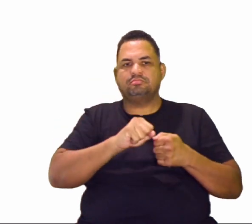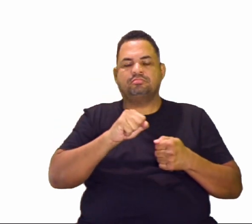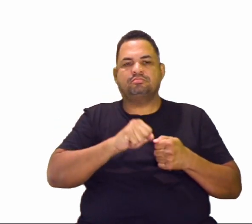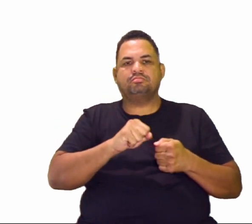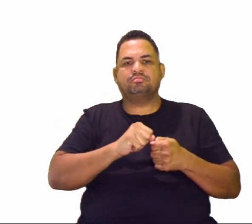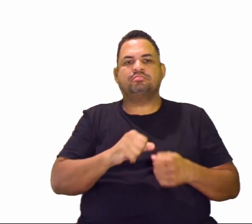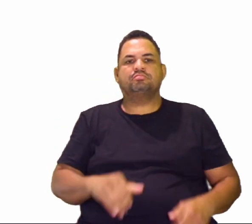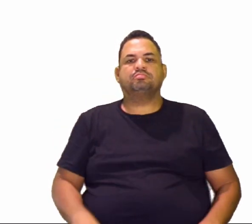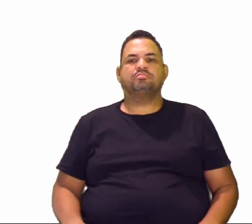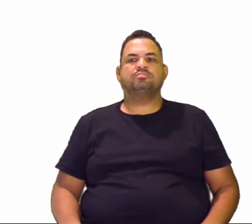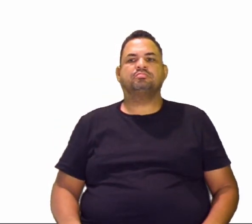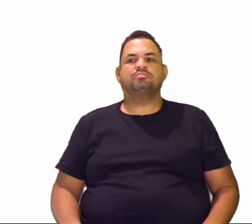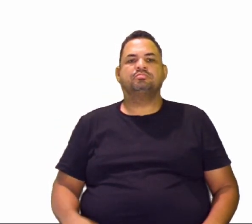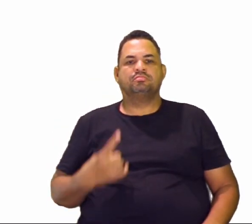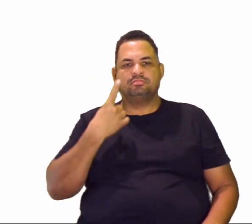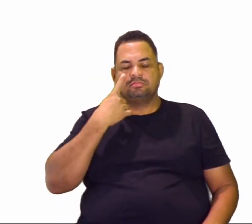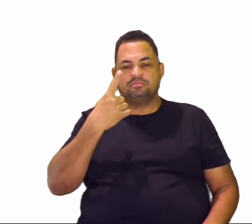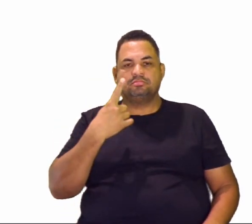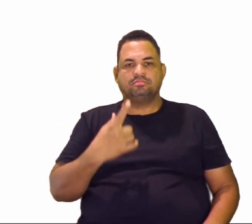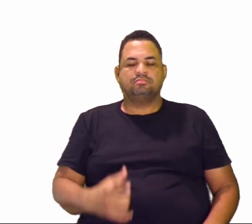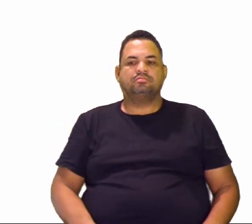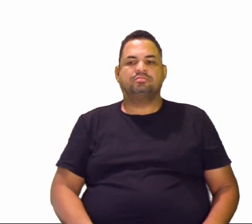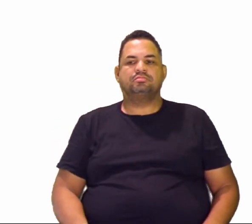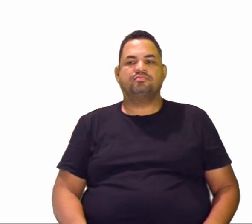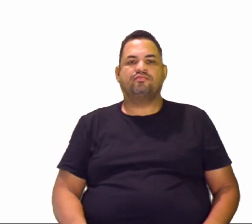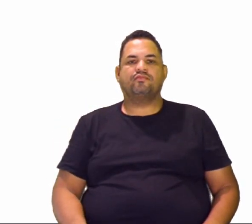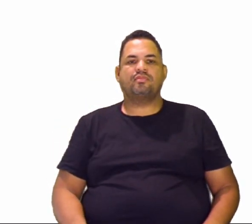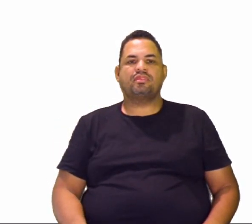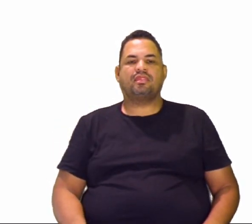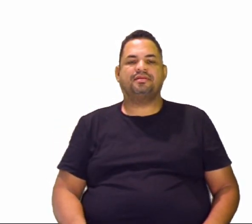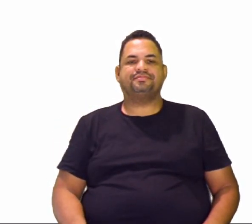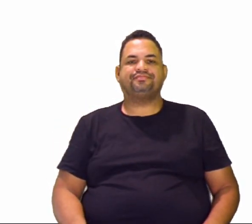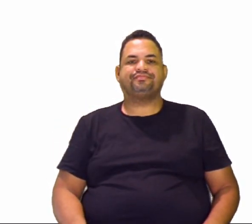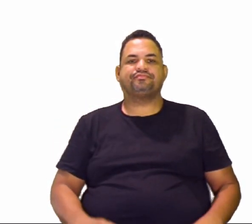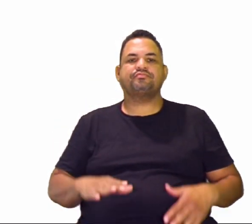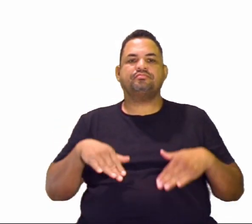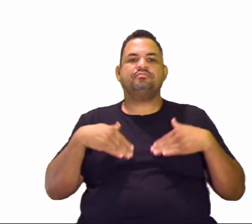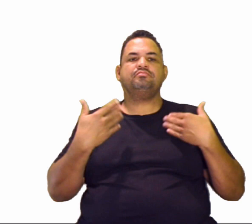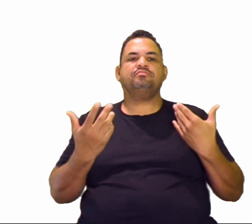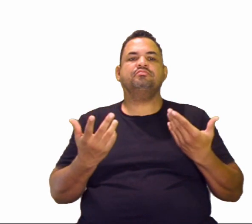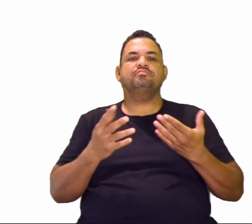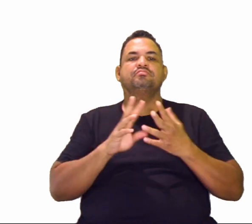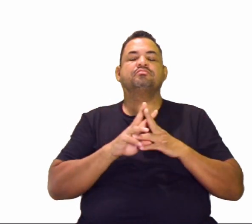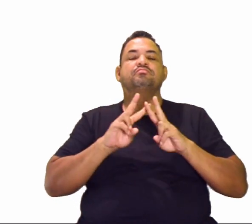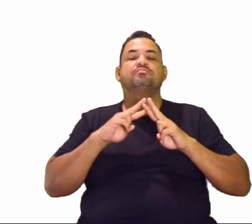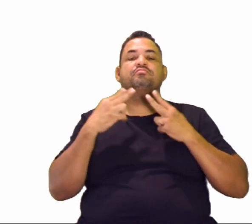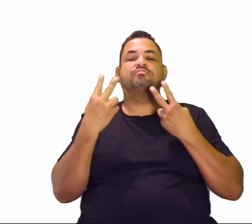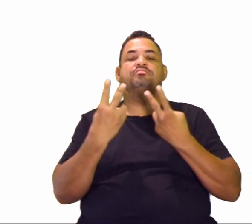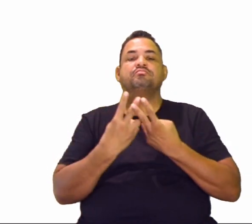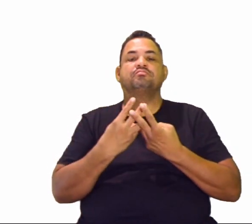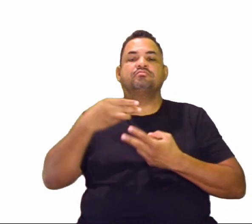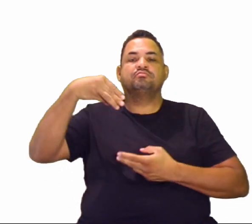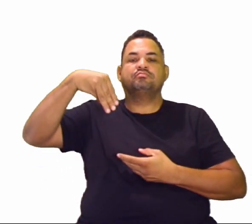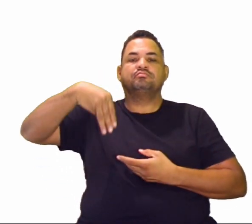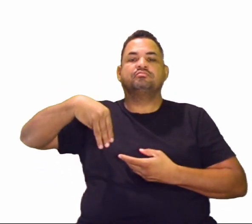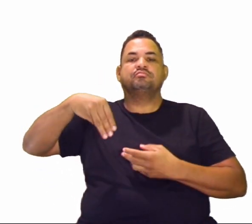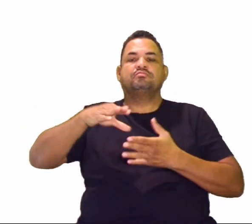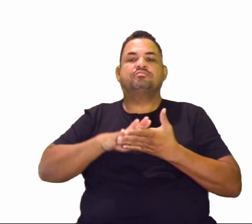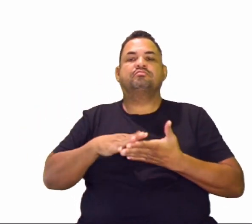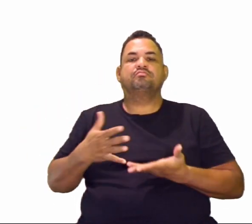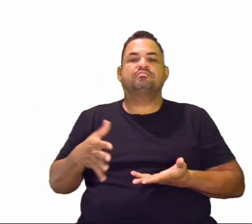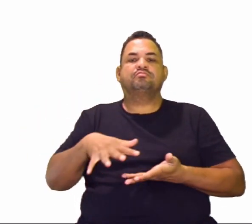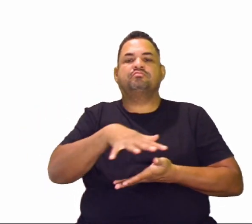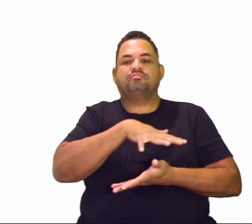fazendo. E aí, observa, meu caro aluno. Qual o volume molar